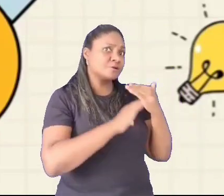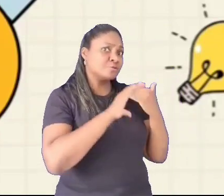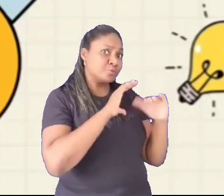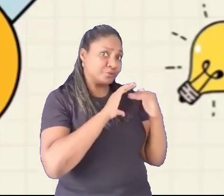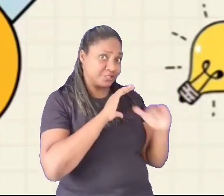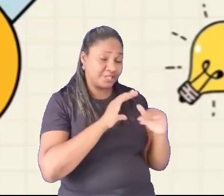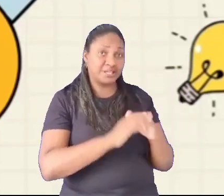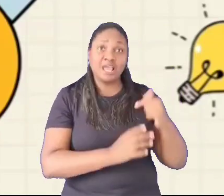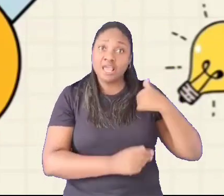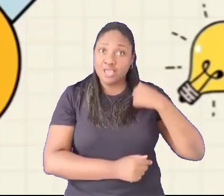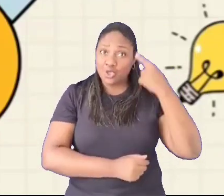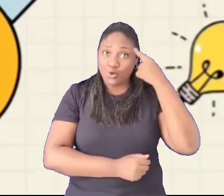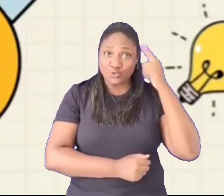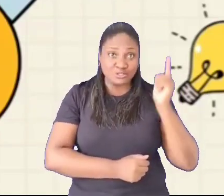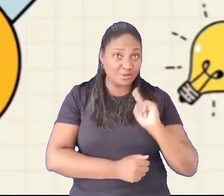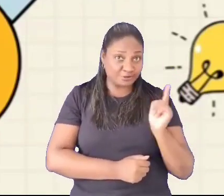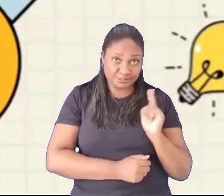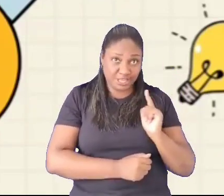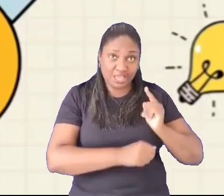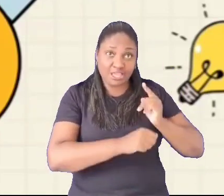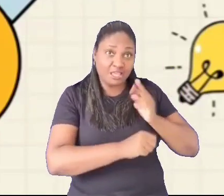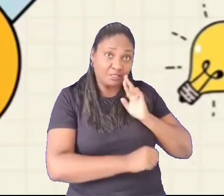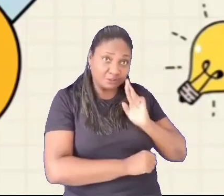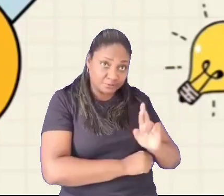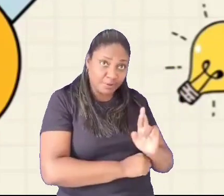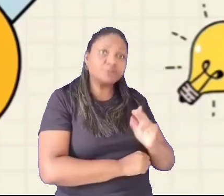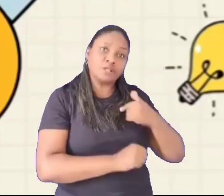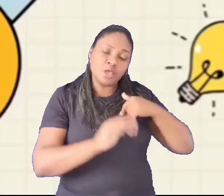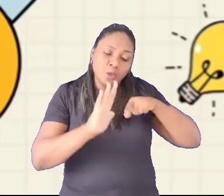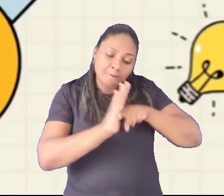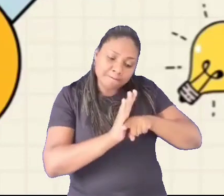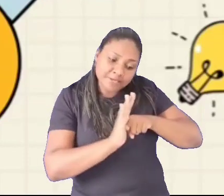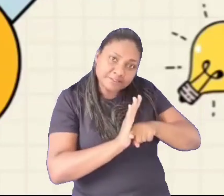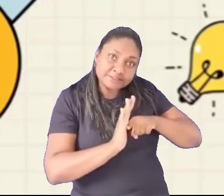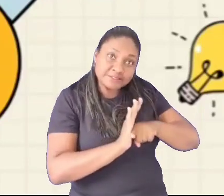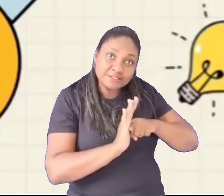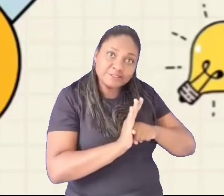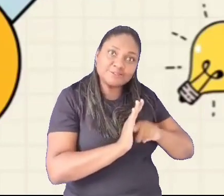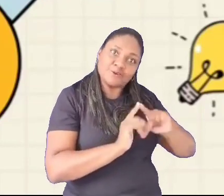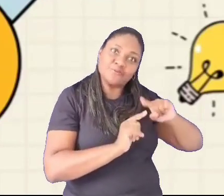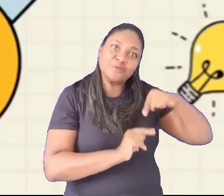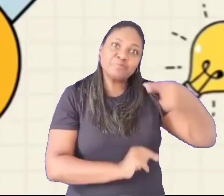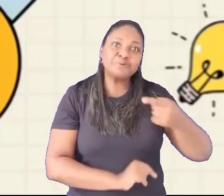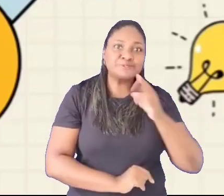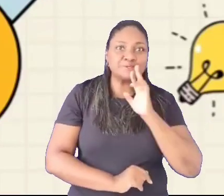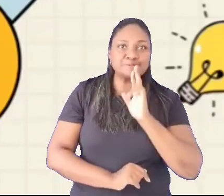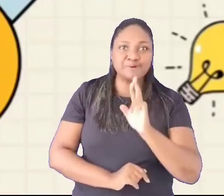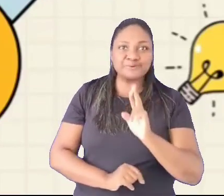vocês. Se eu não souber, eu vou pesquisar e depois eu respondo para vocês.